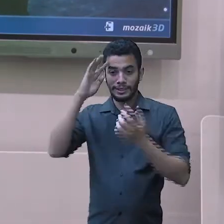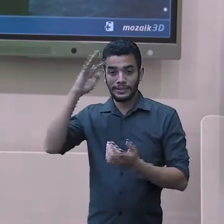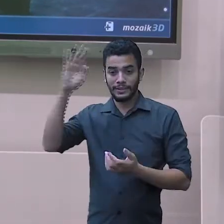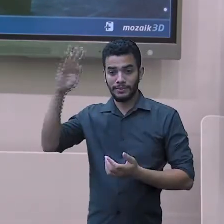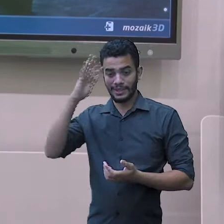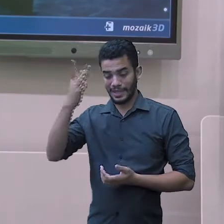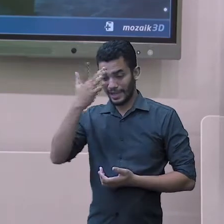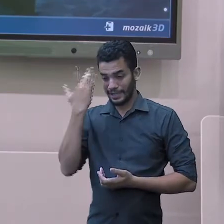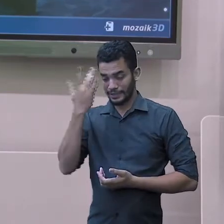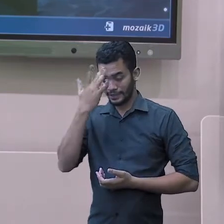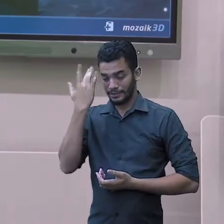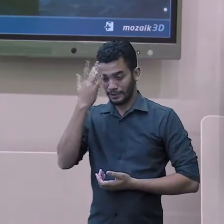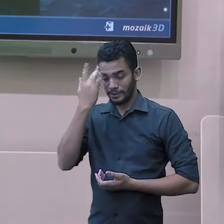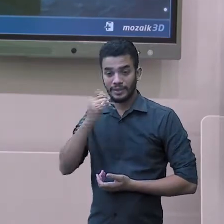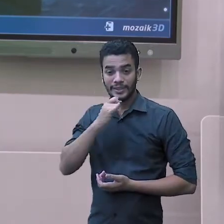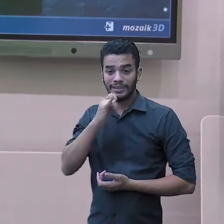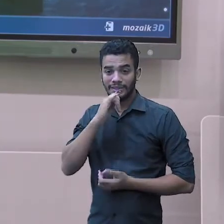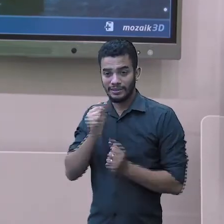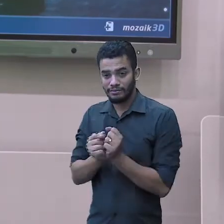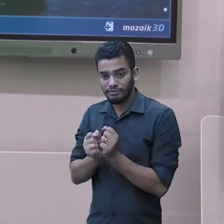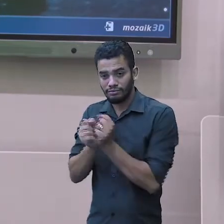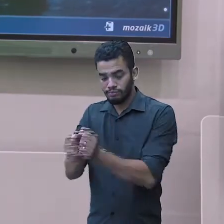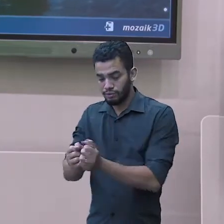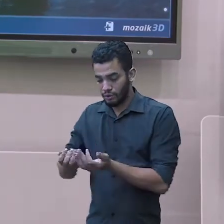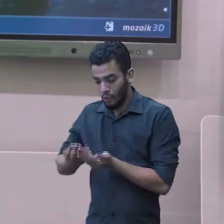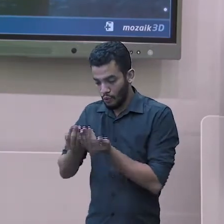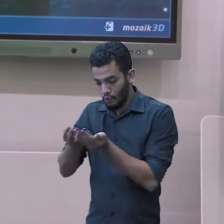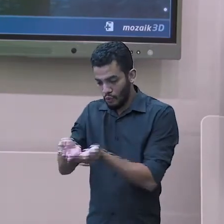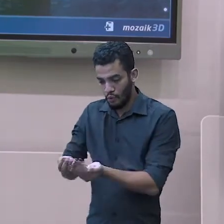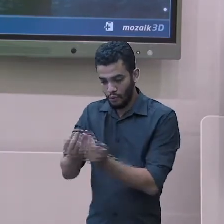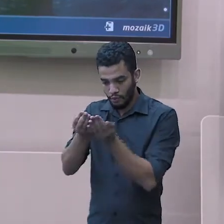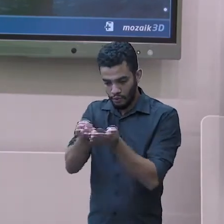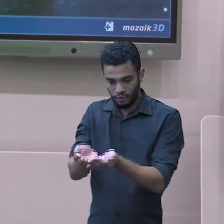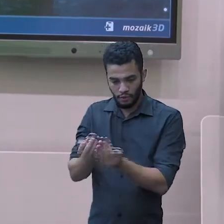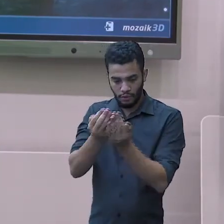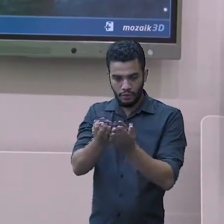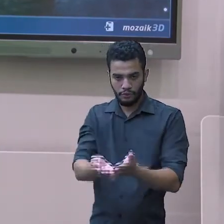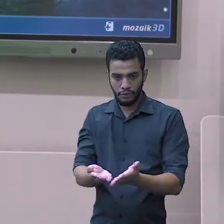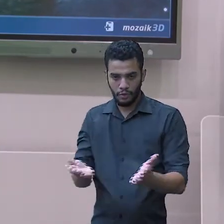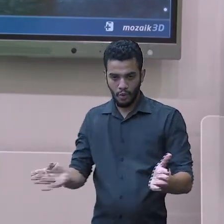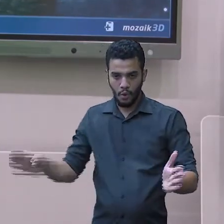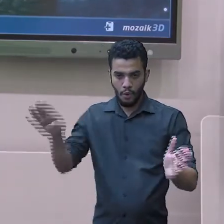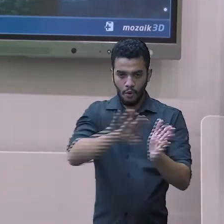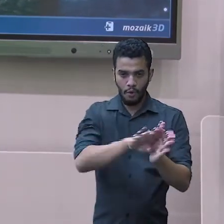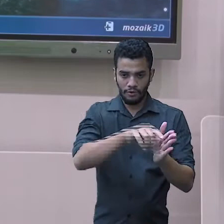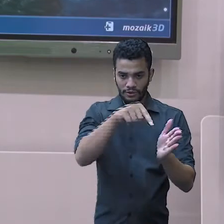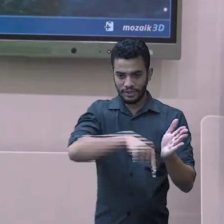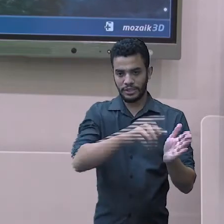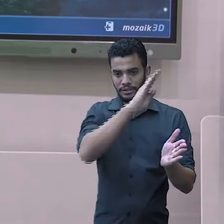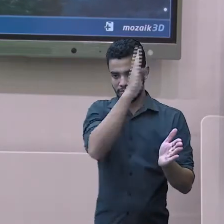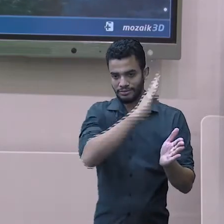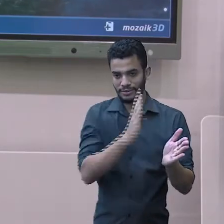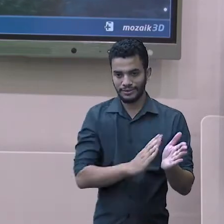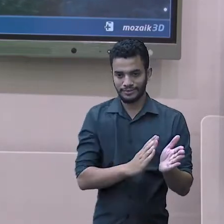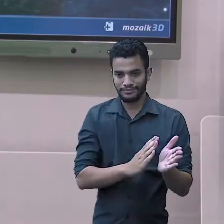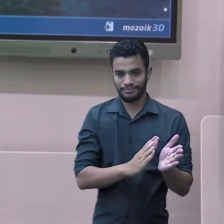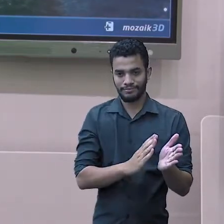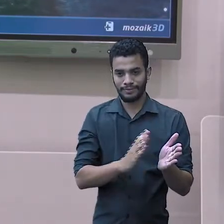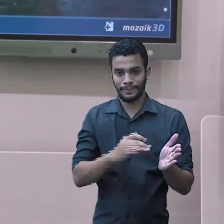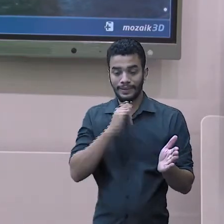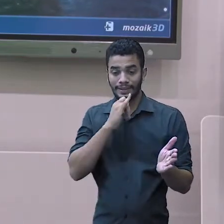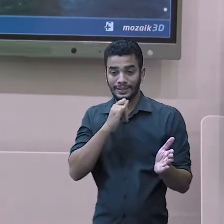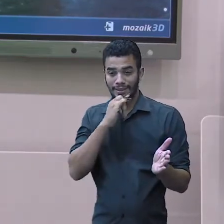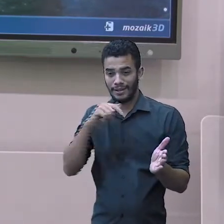dos africanos escravizados para o Brasil. Então, sem infraestrutura nenhuma,